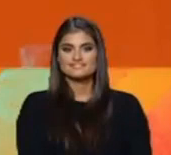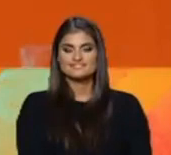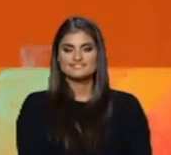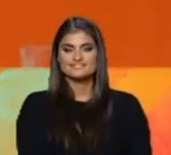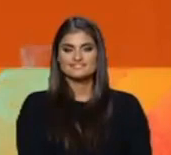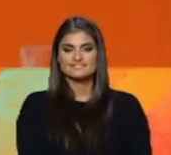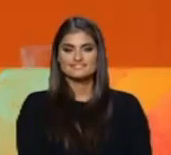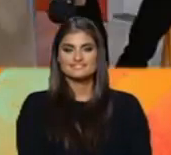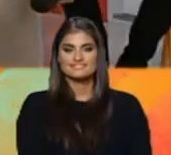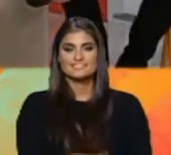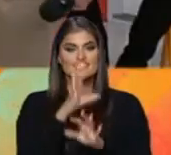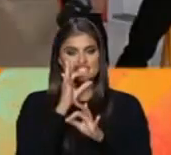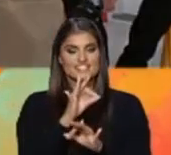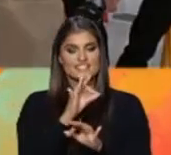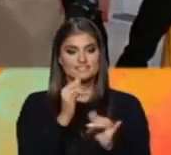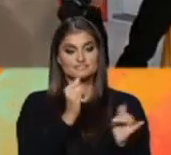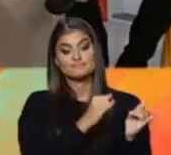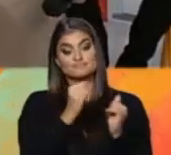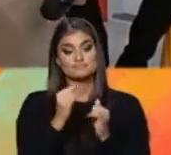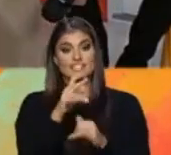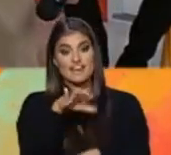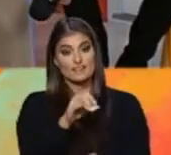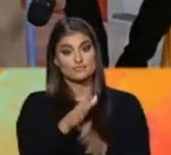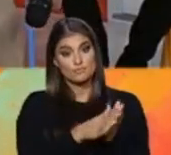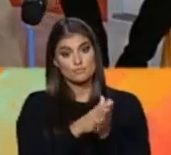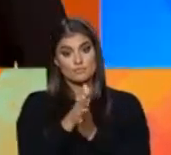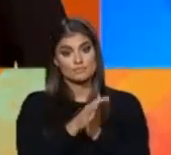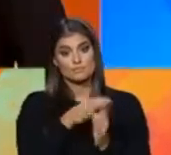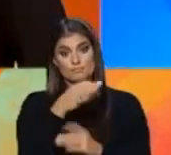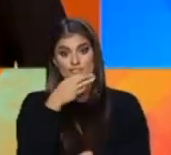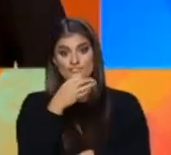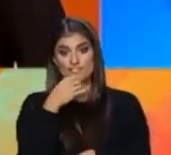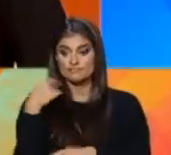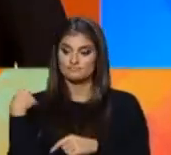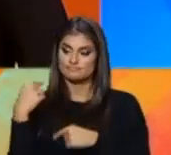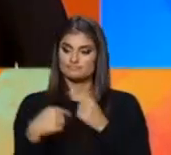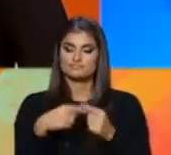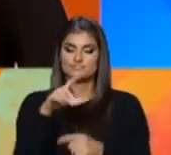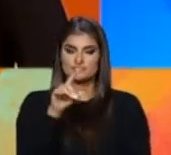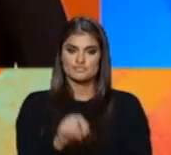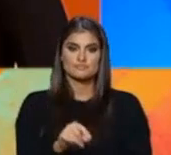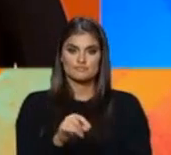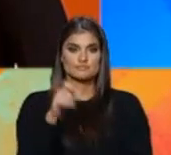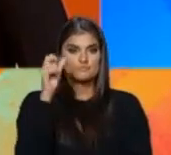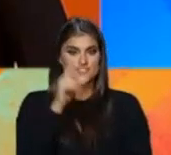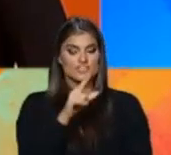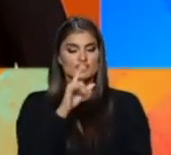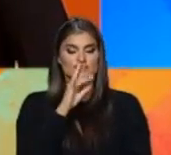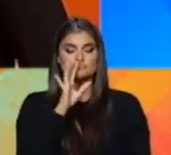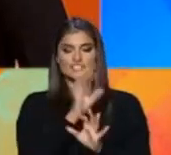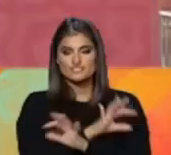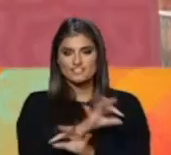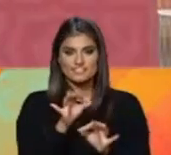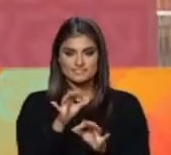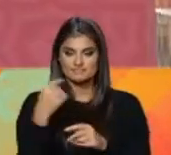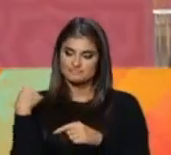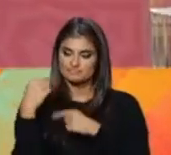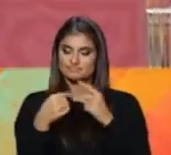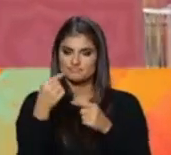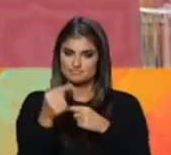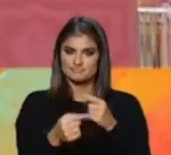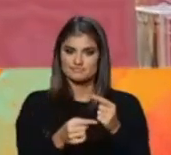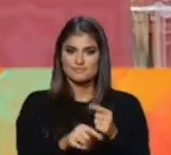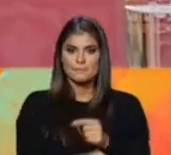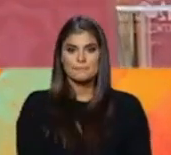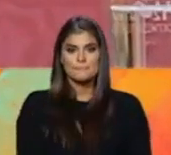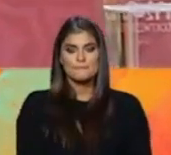80. Só assim para começar. Tu aproveitaste para falar no teu património também, não foi? Tem uma história monumental. A do Augusto é como a